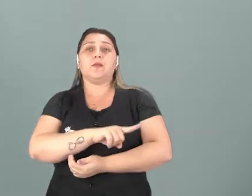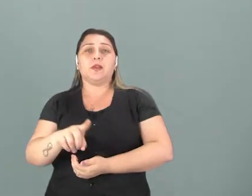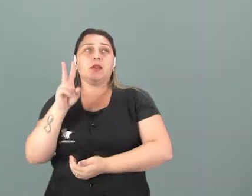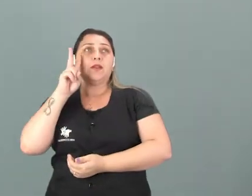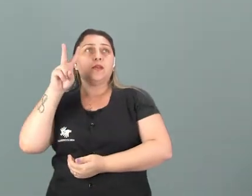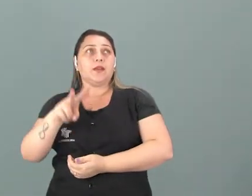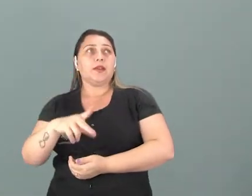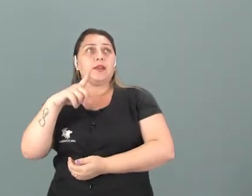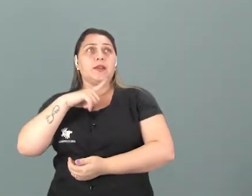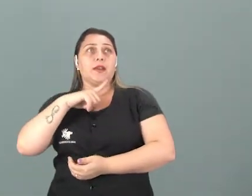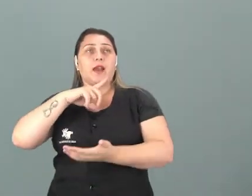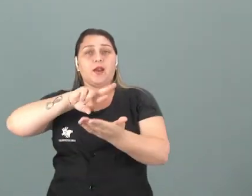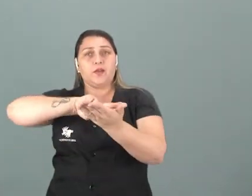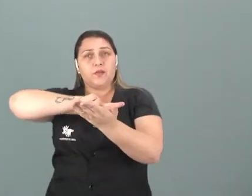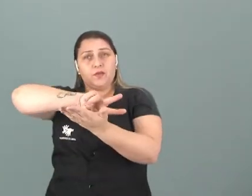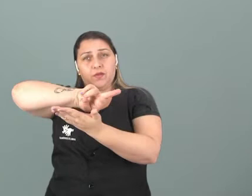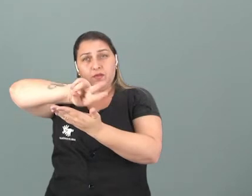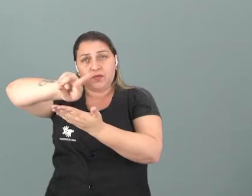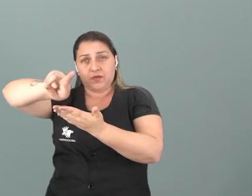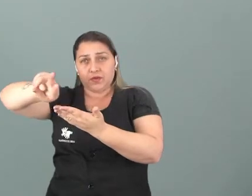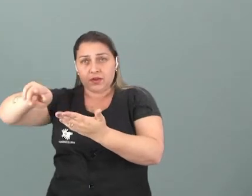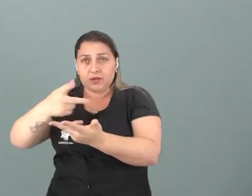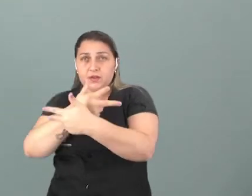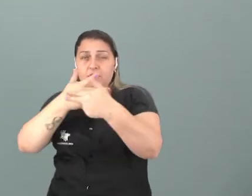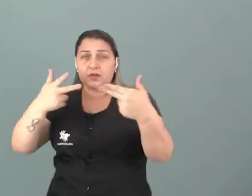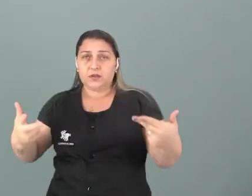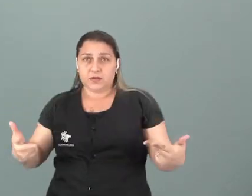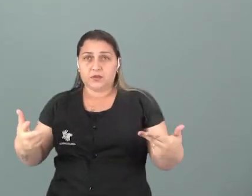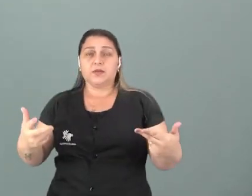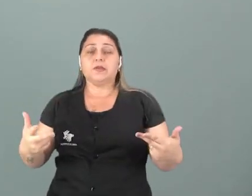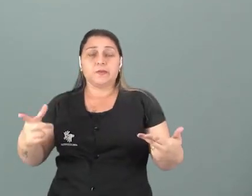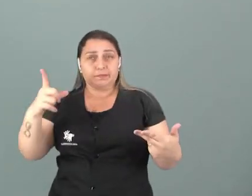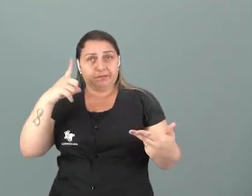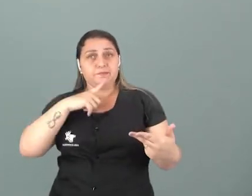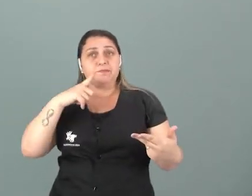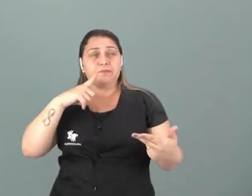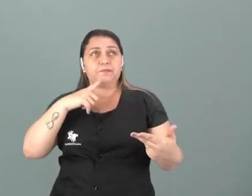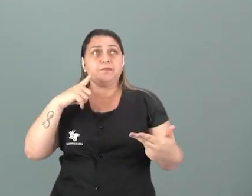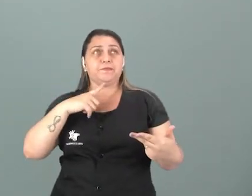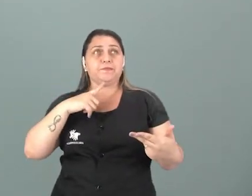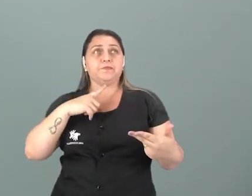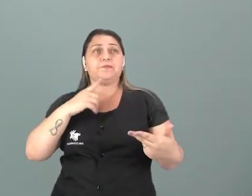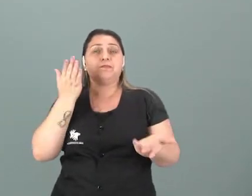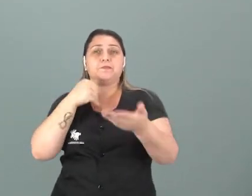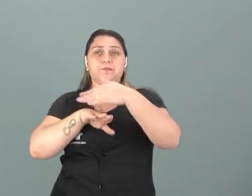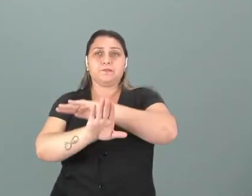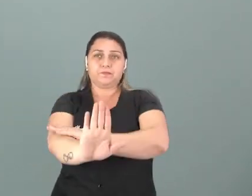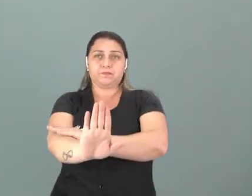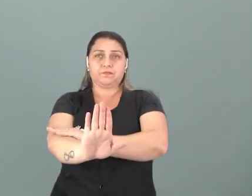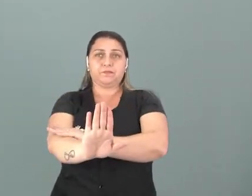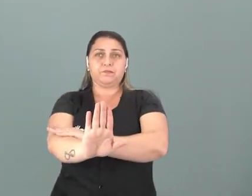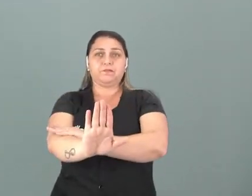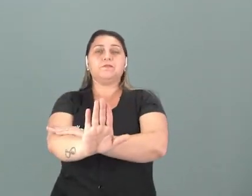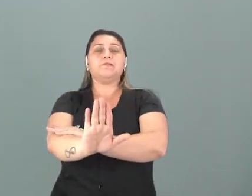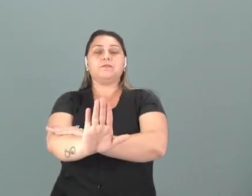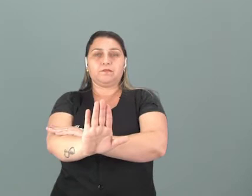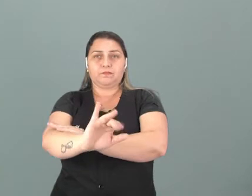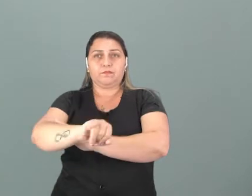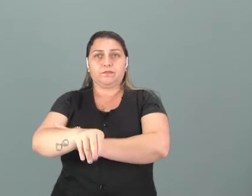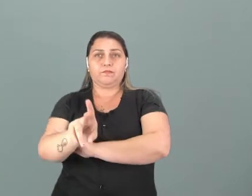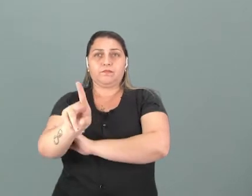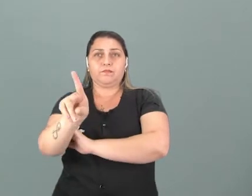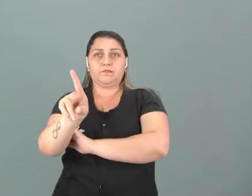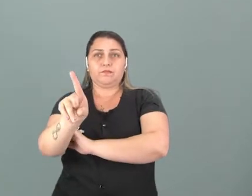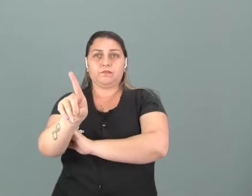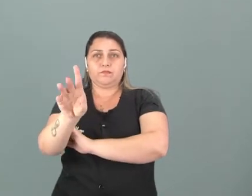podem ver, existem várias coisas para compor uma arte marcial, né? Uma luta. O judô, vocês